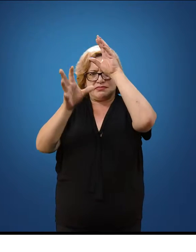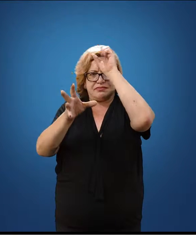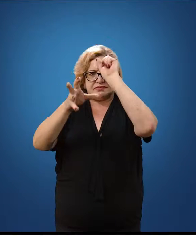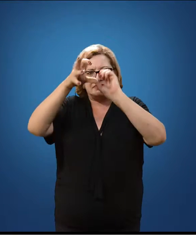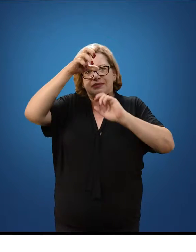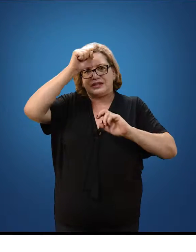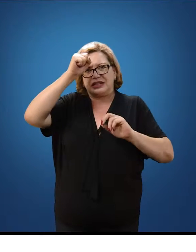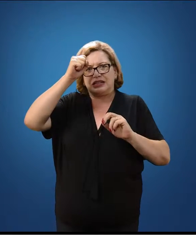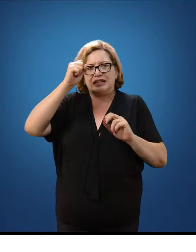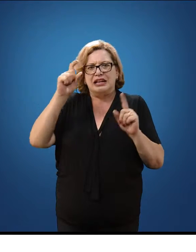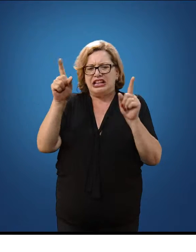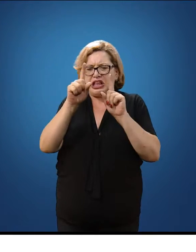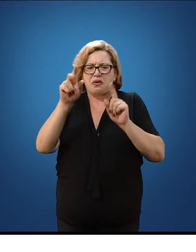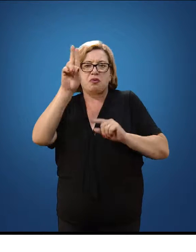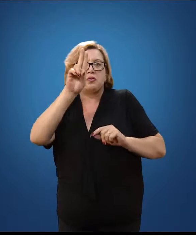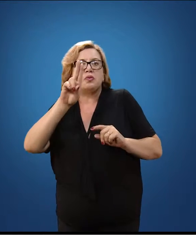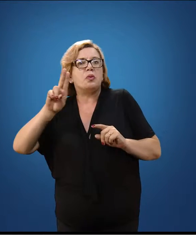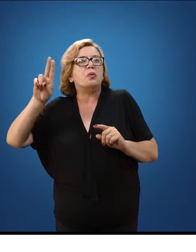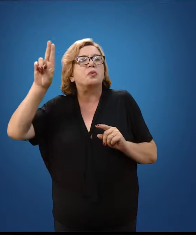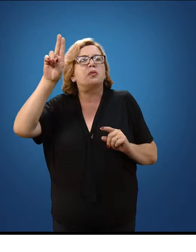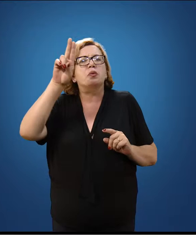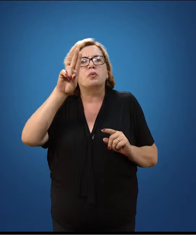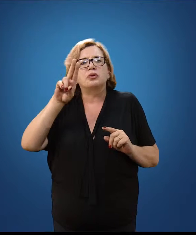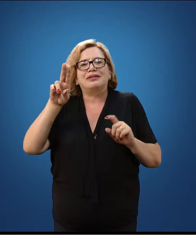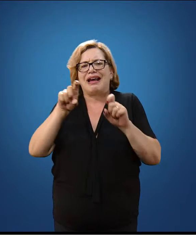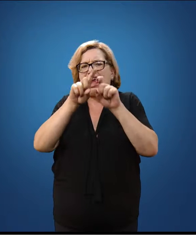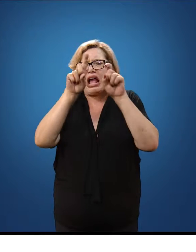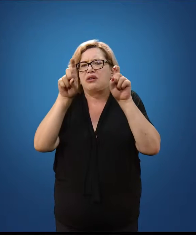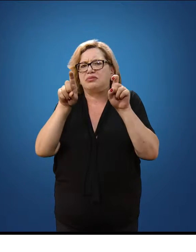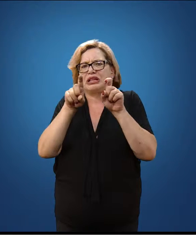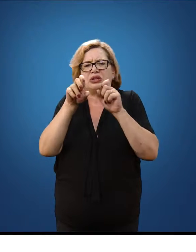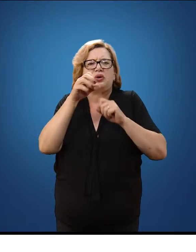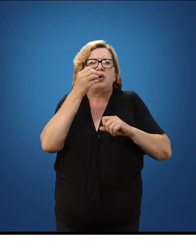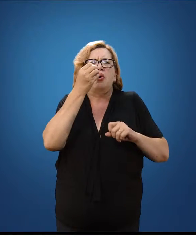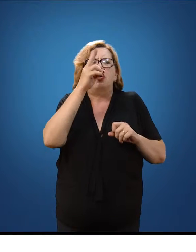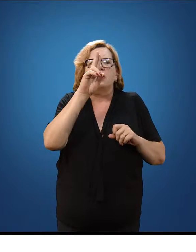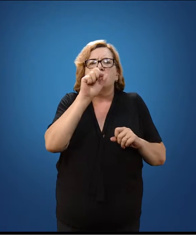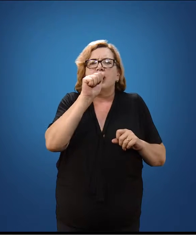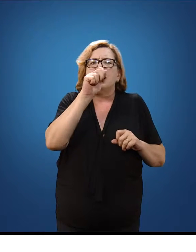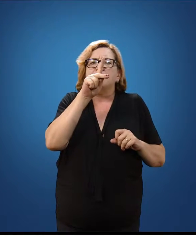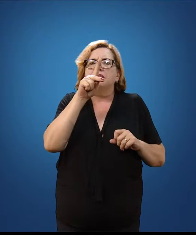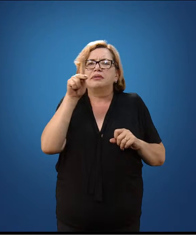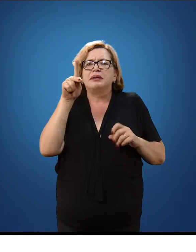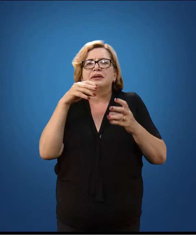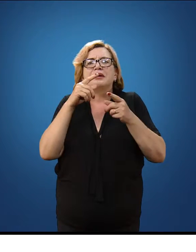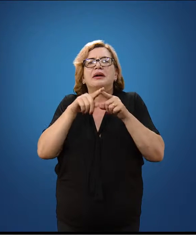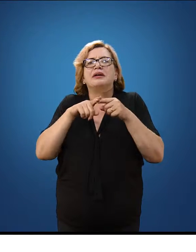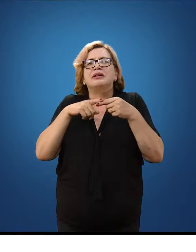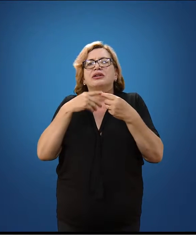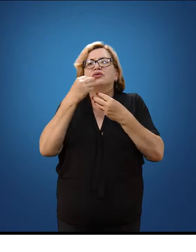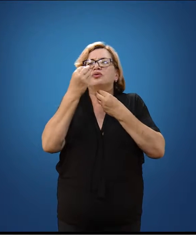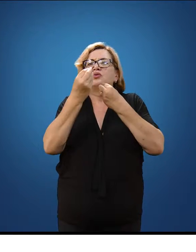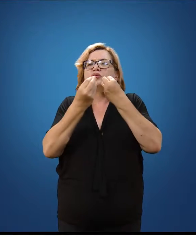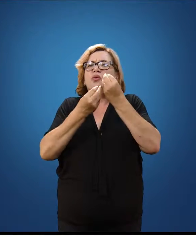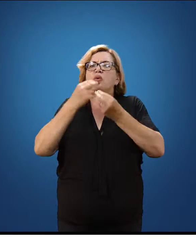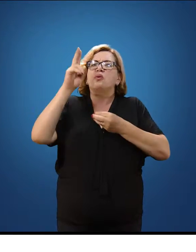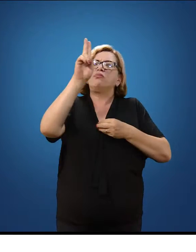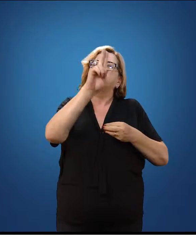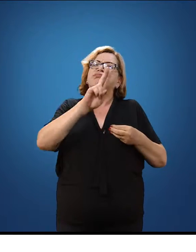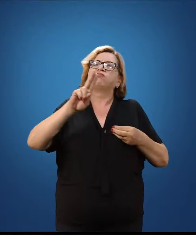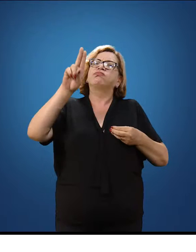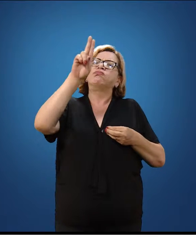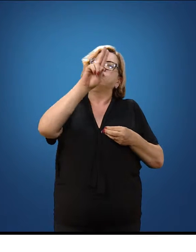no sentido de ensiná-los a usar só o aplicativo mecanicamente, mas como ele pode explorar